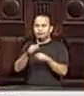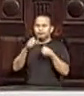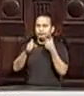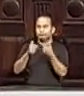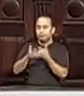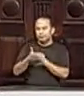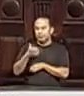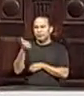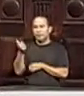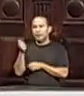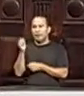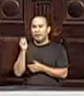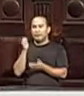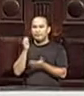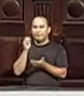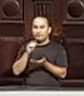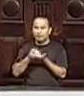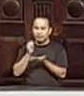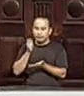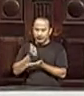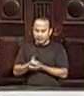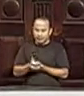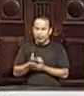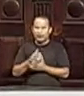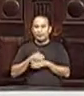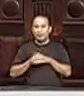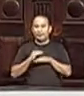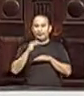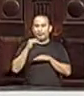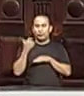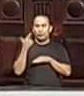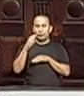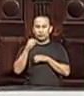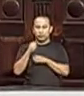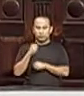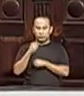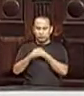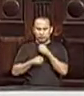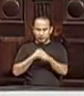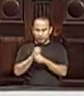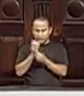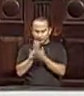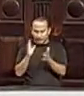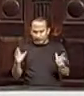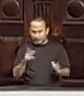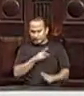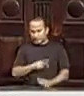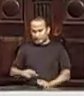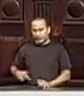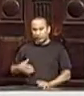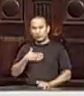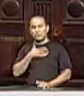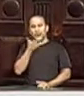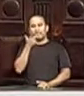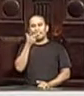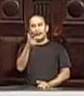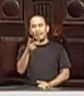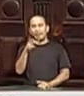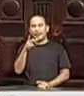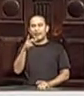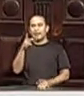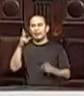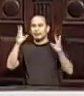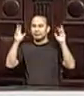melhor a sonegação e aumentar a sua arrecadação no próximo ano. E ao encerrar, senhor presidente, eu gostaria de falar sobre o